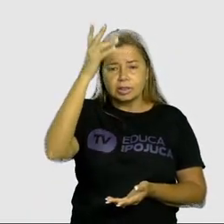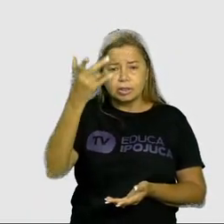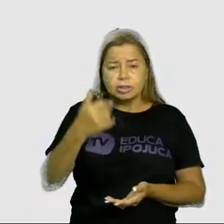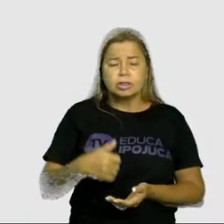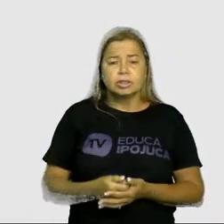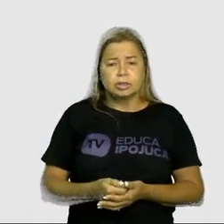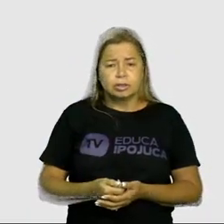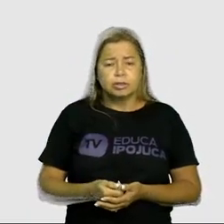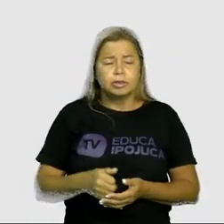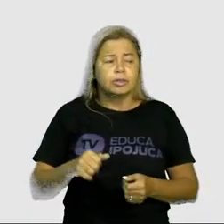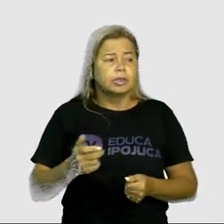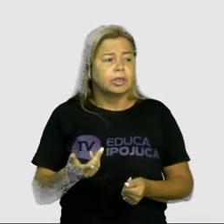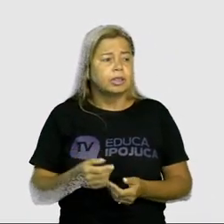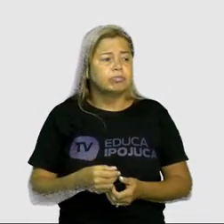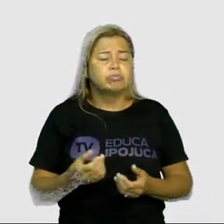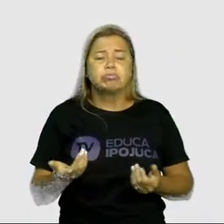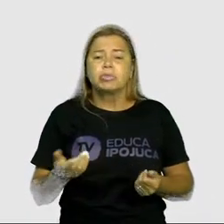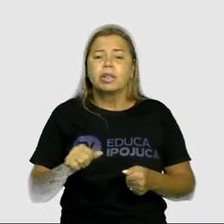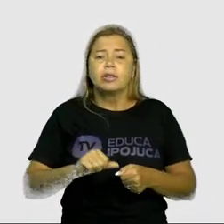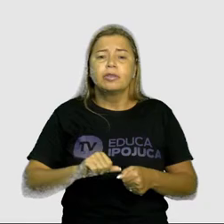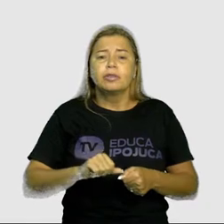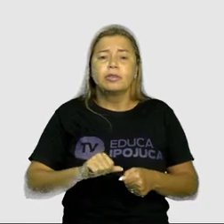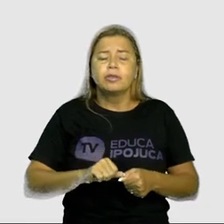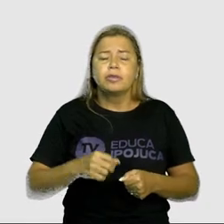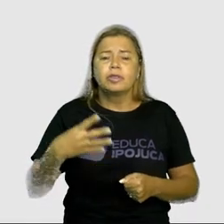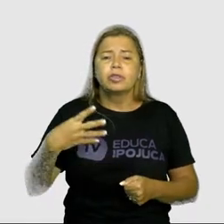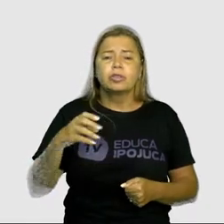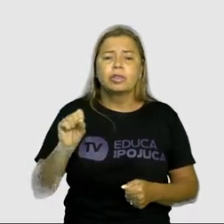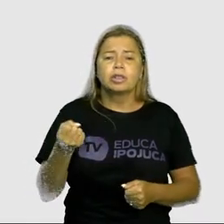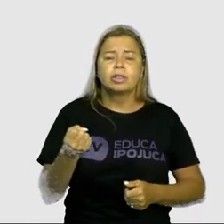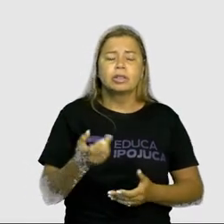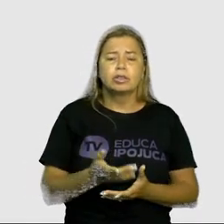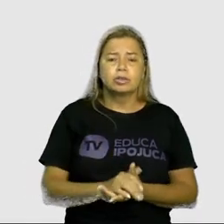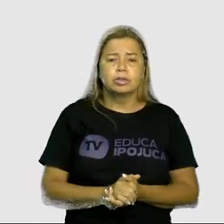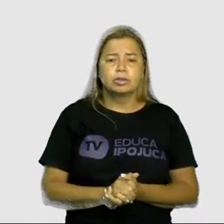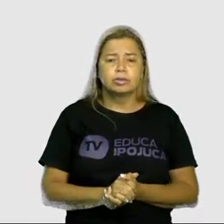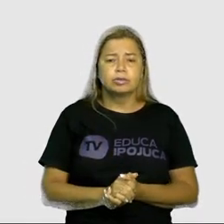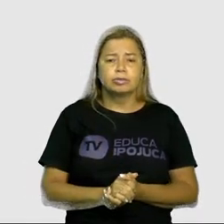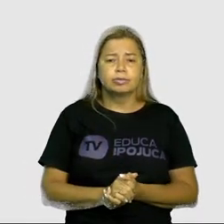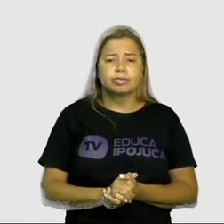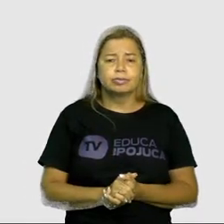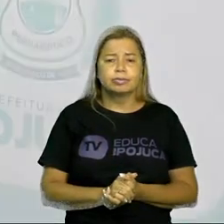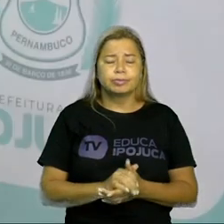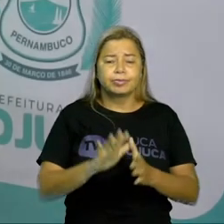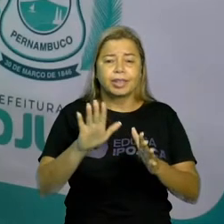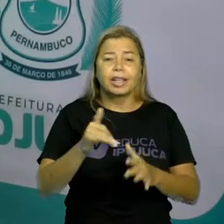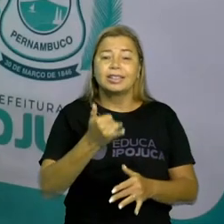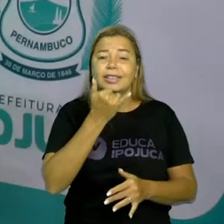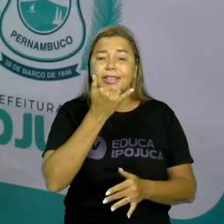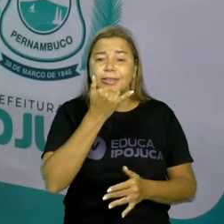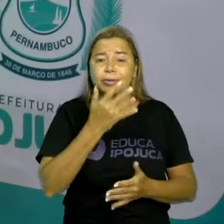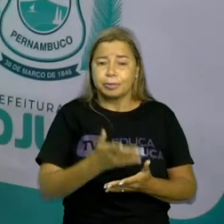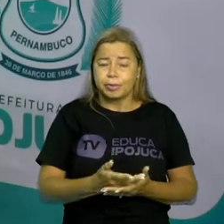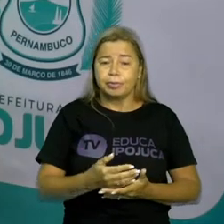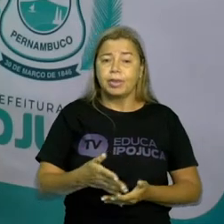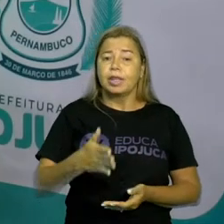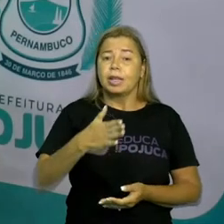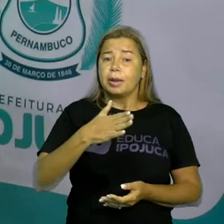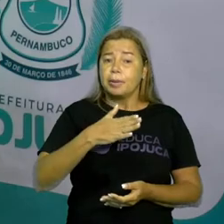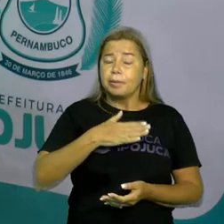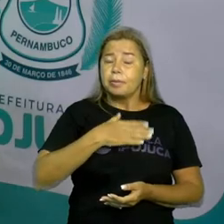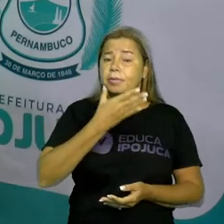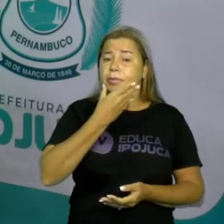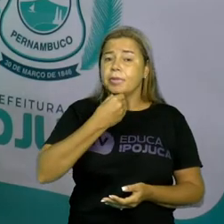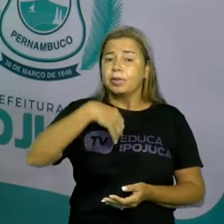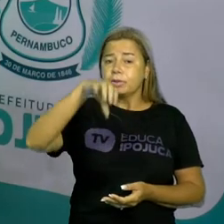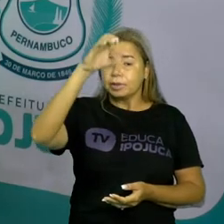2005? Qual foi o ano que ele completou 48 anos? Não. O meu tio, ele completou